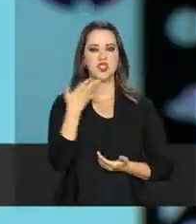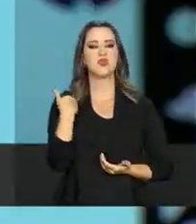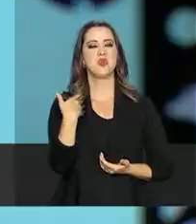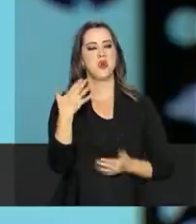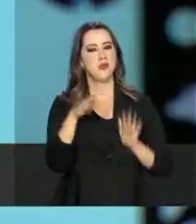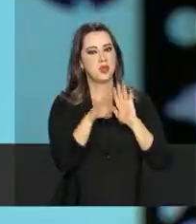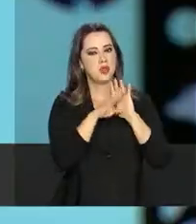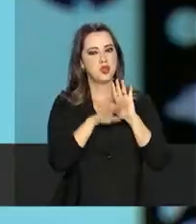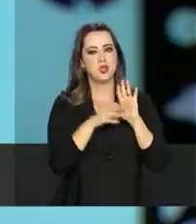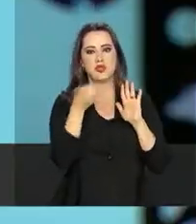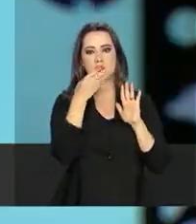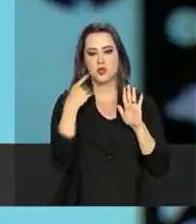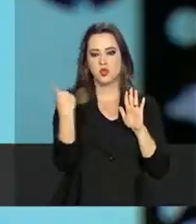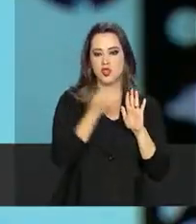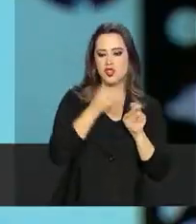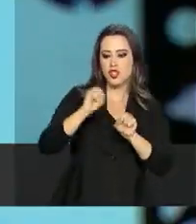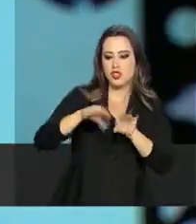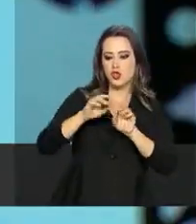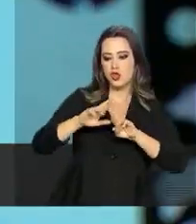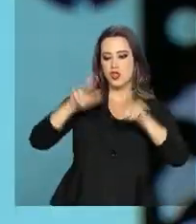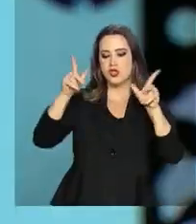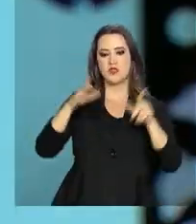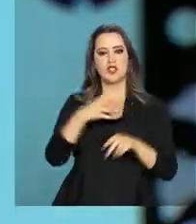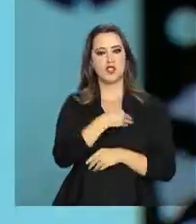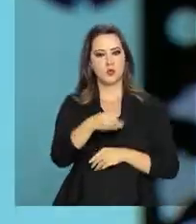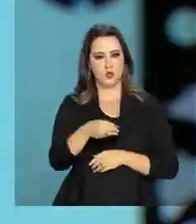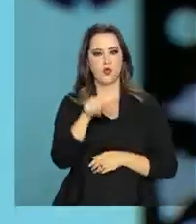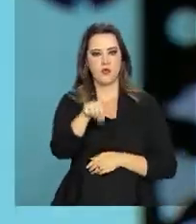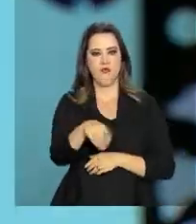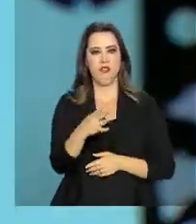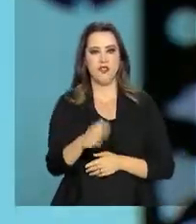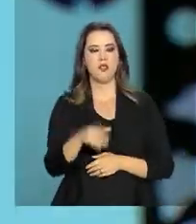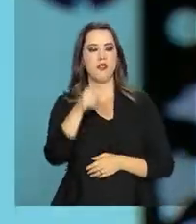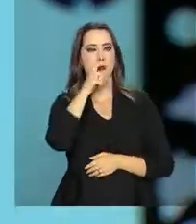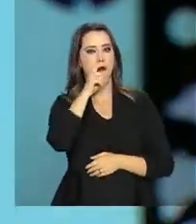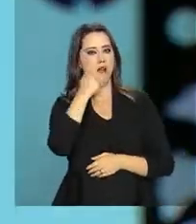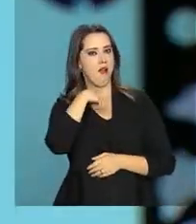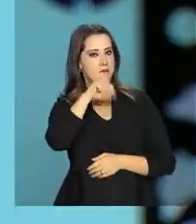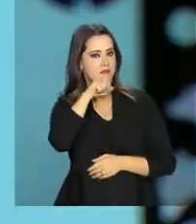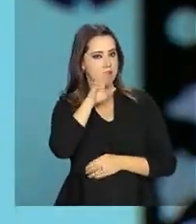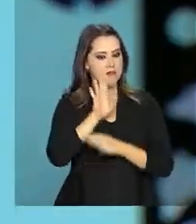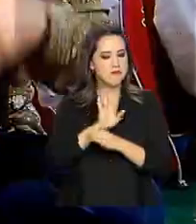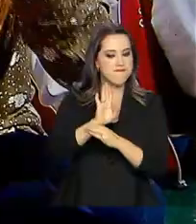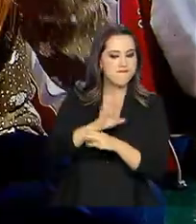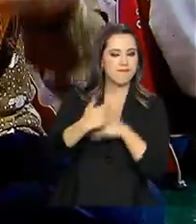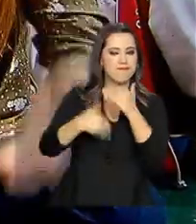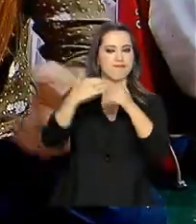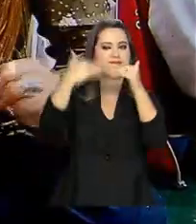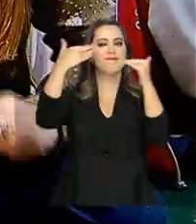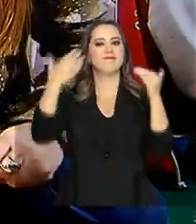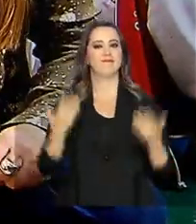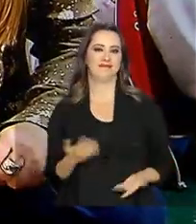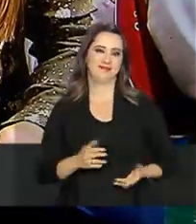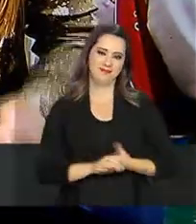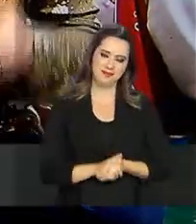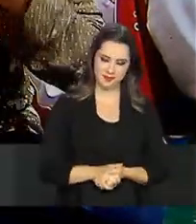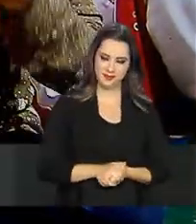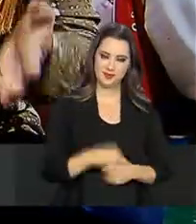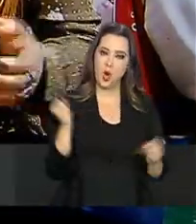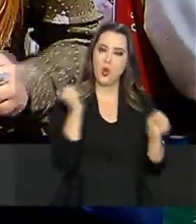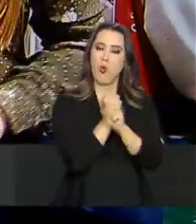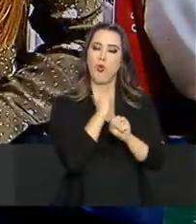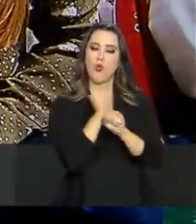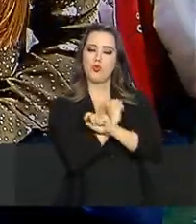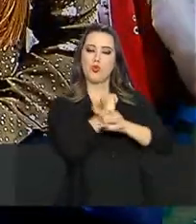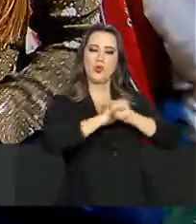já passou de outra forma com nossos filhos e com isso os pais também foi nos ajudando não é construir uma sociedade mais